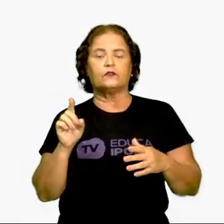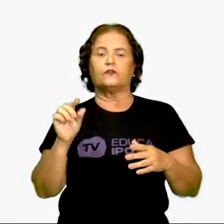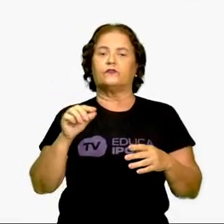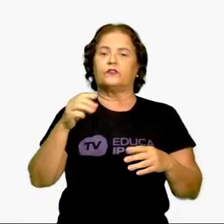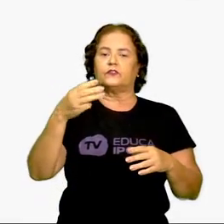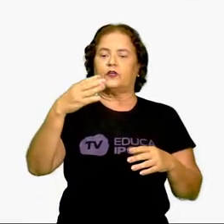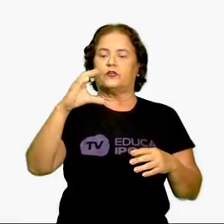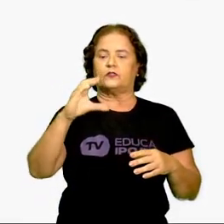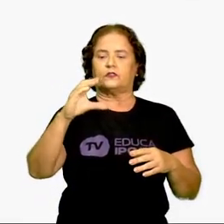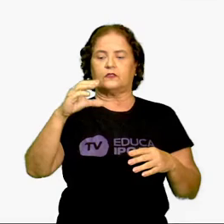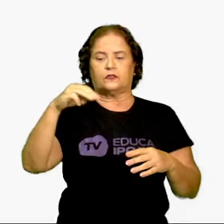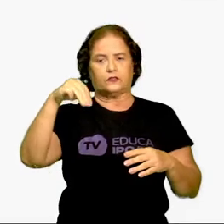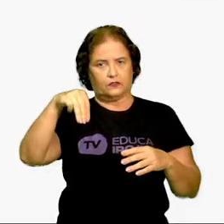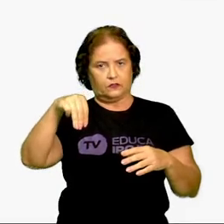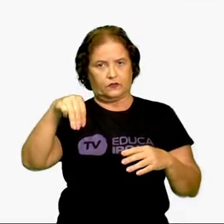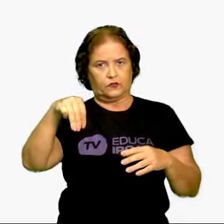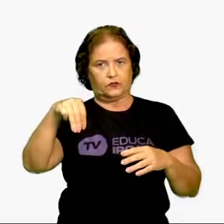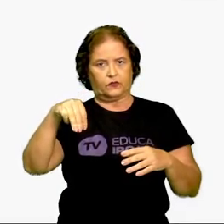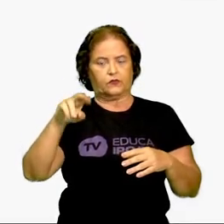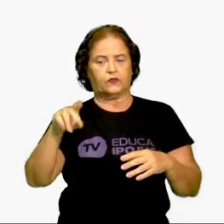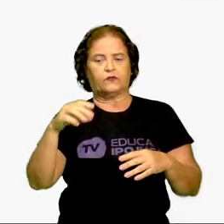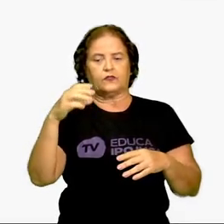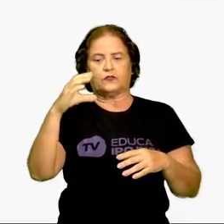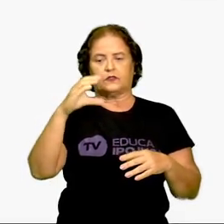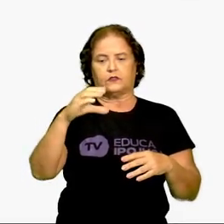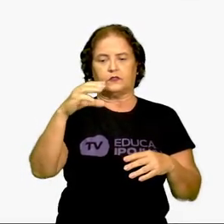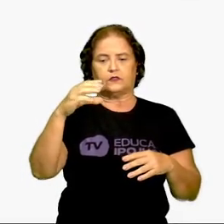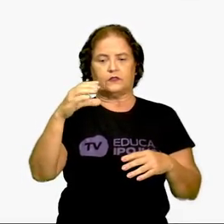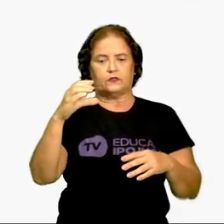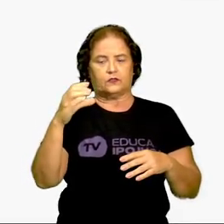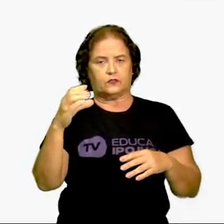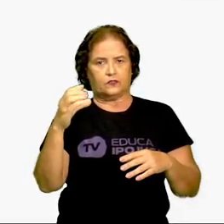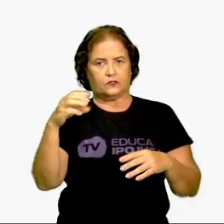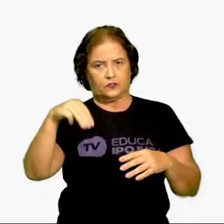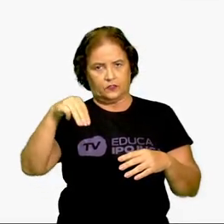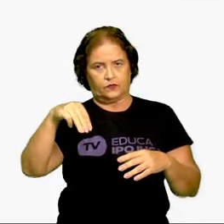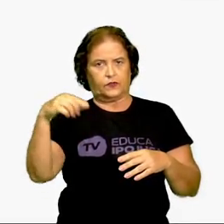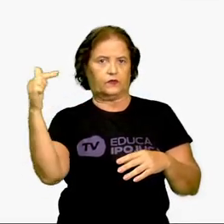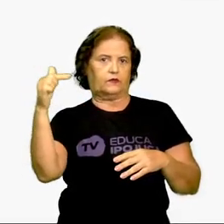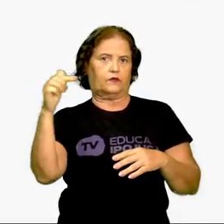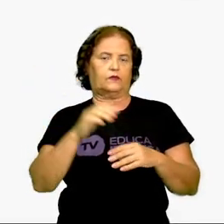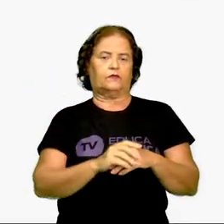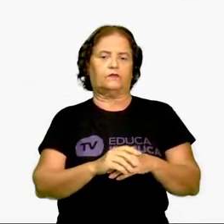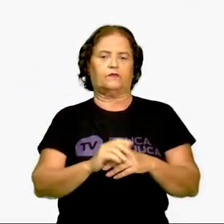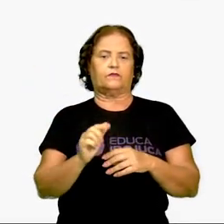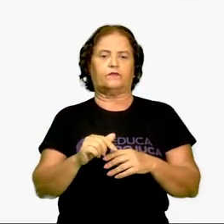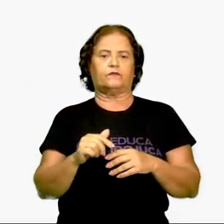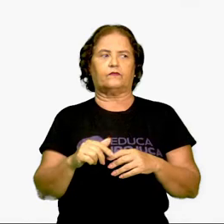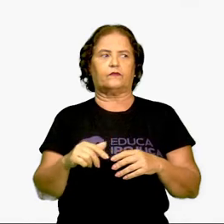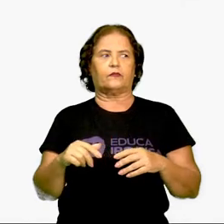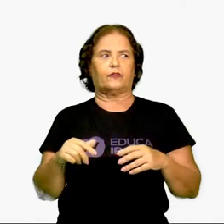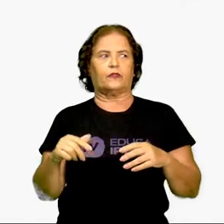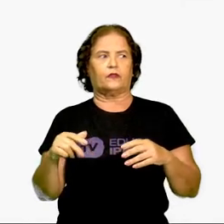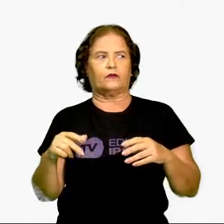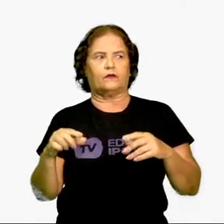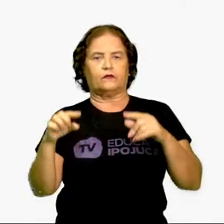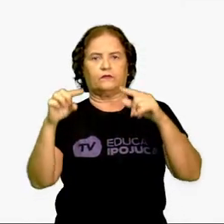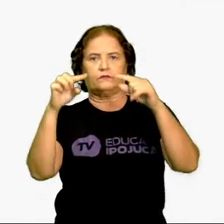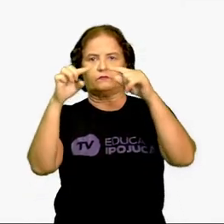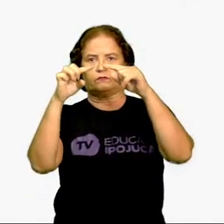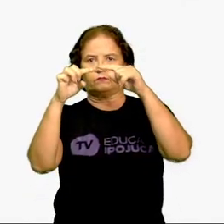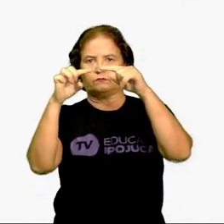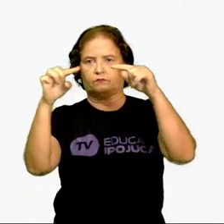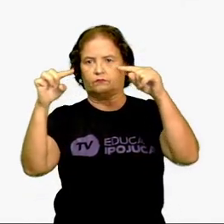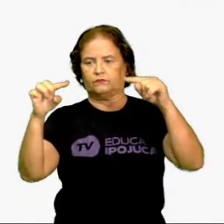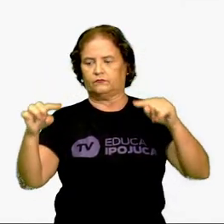ficará centímetros quadrados. Vamos prosseguir. O trapézio. O trapézio, temos